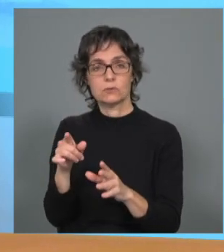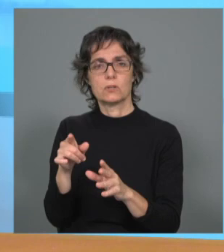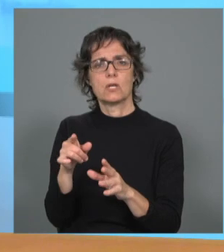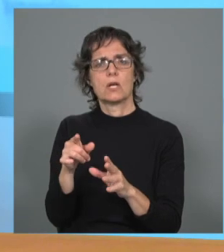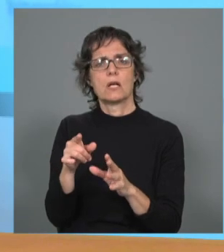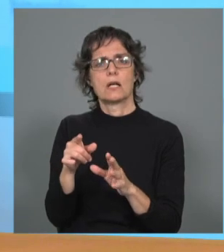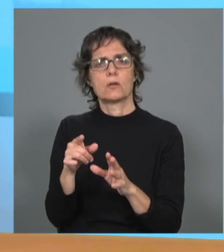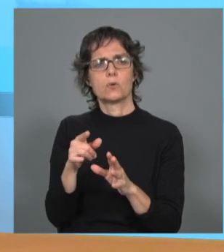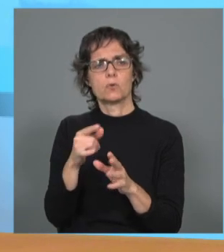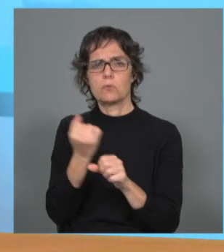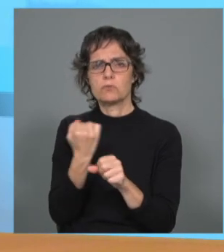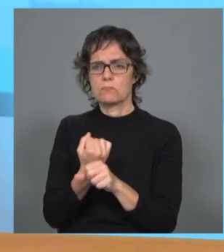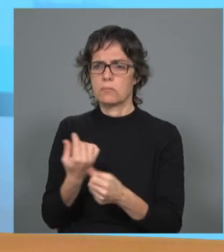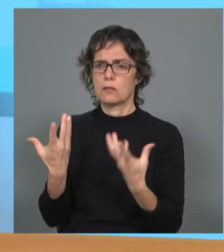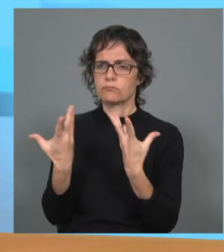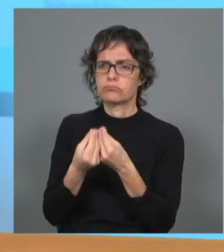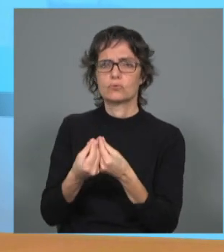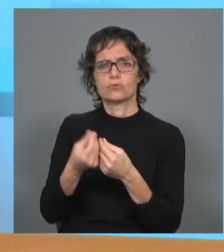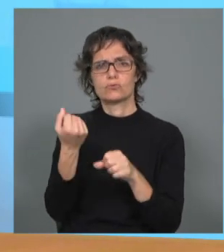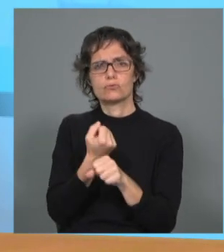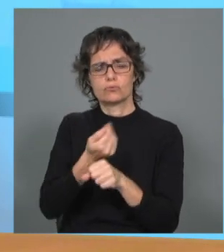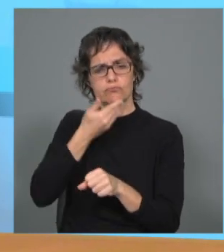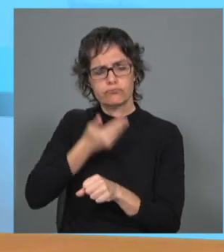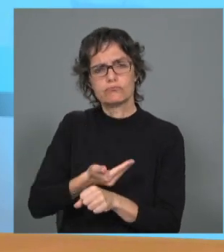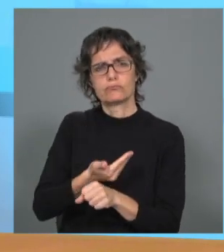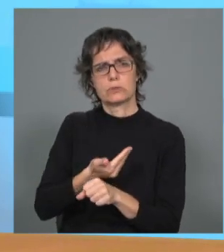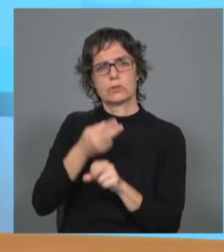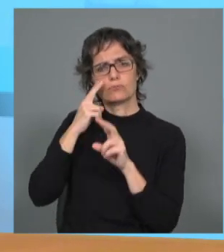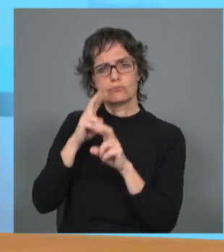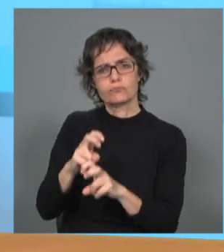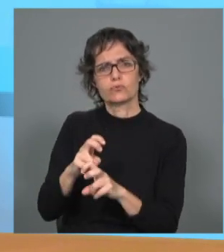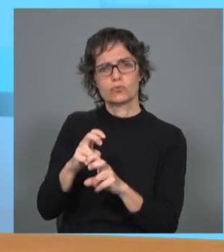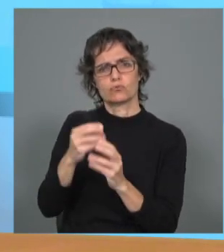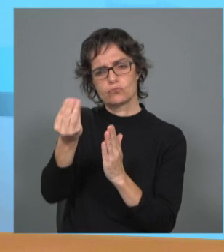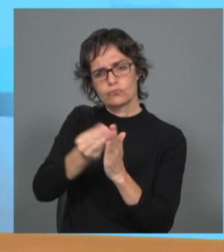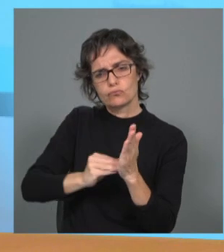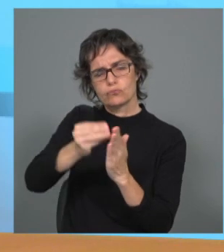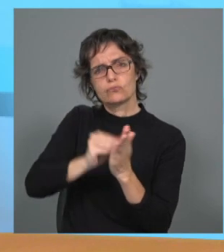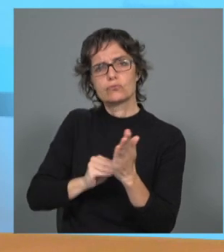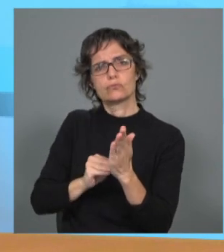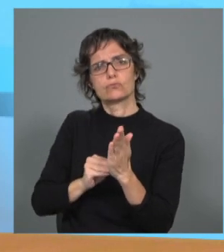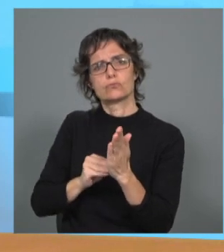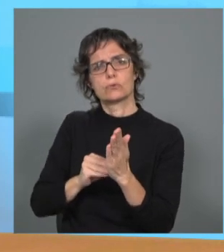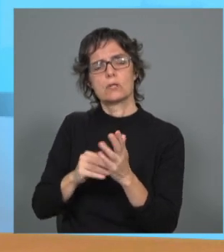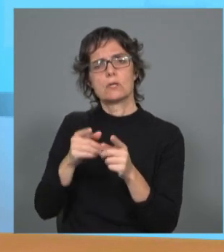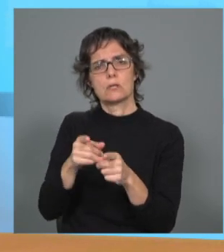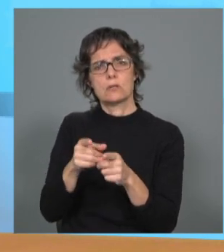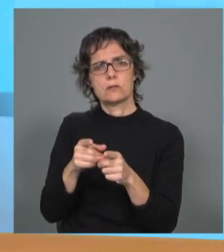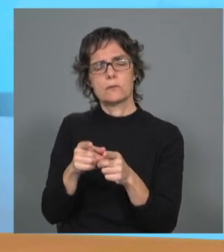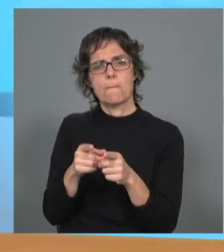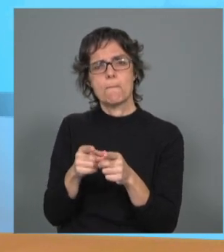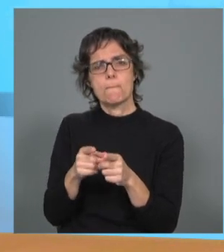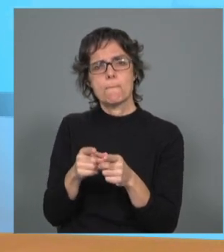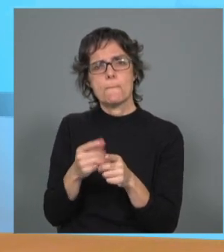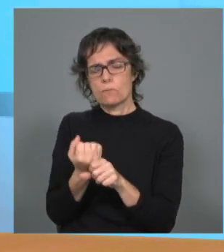competentes, fazem documentos e reflexões muito criteriosas e muito interessantes,